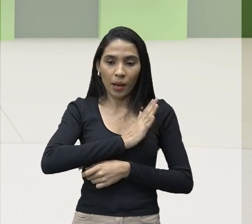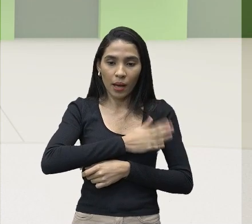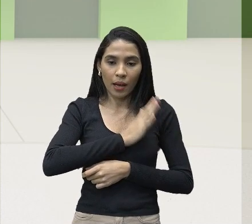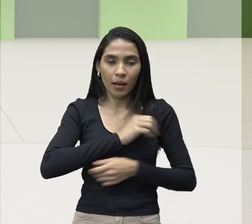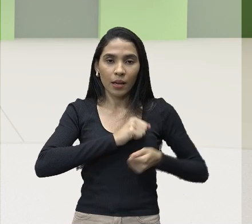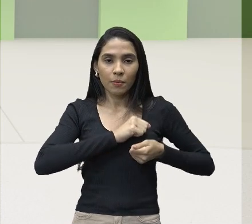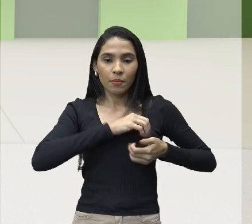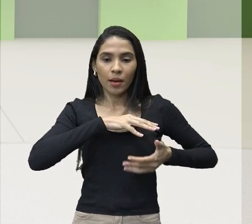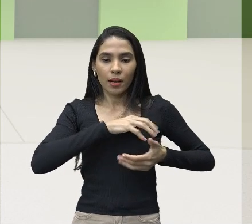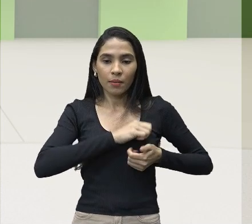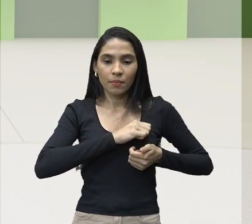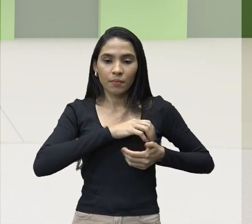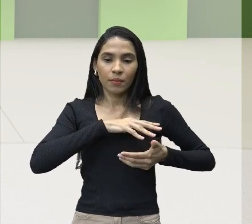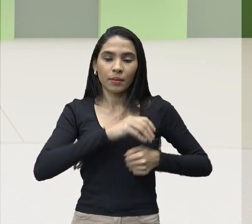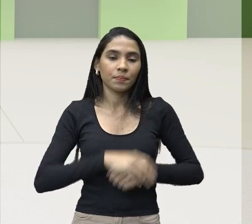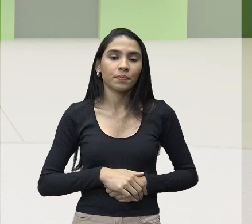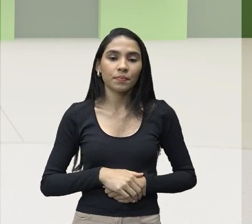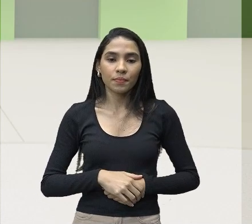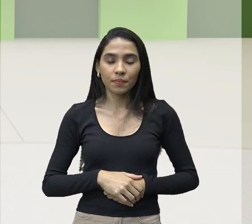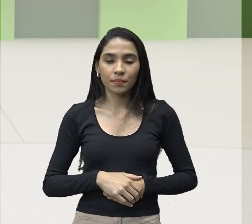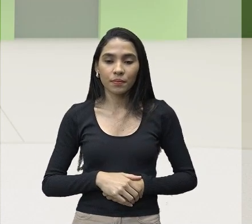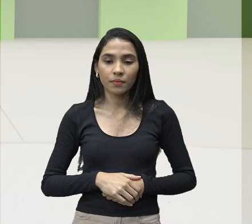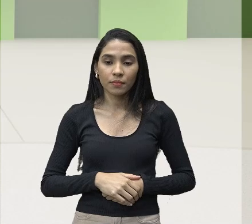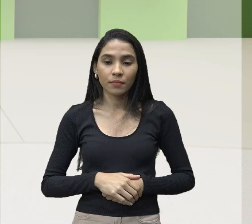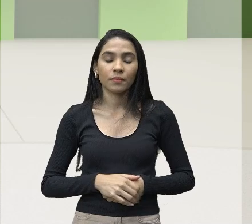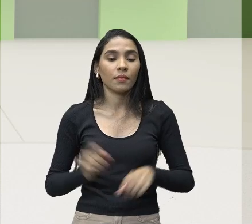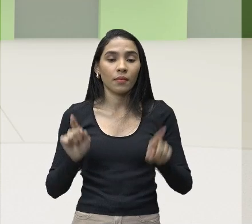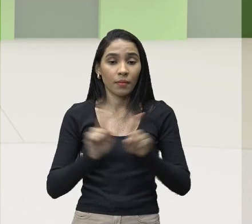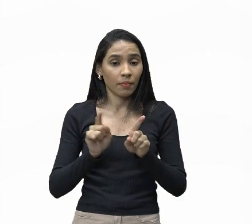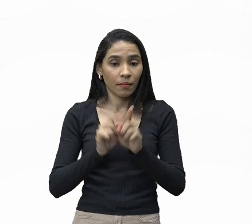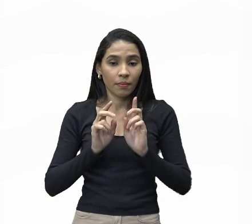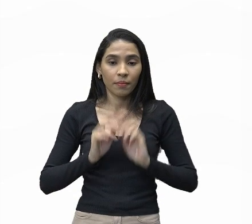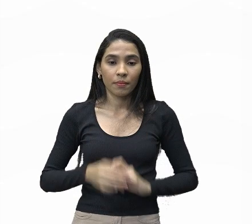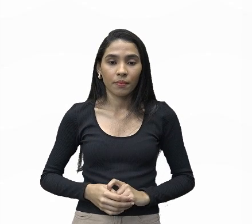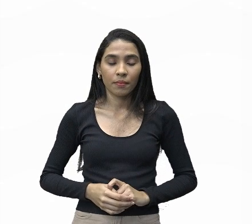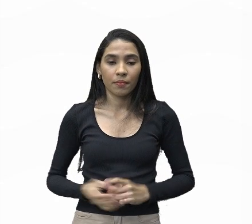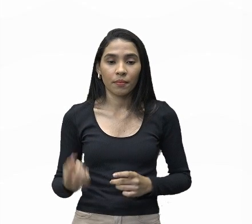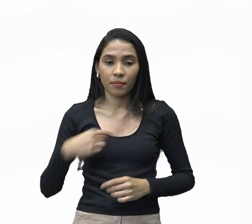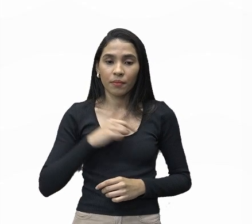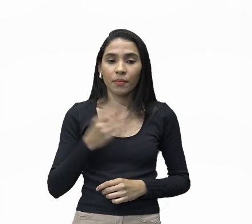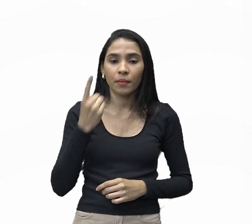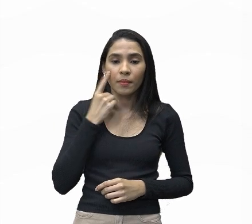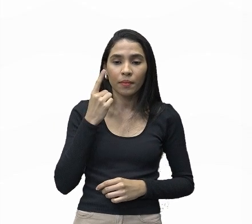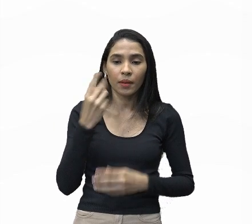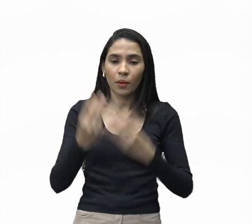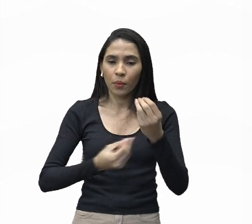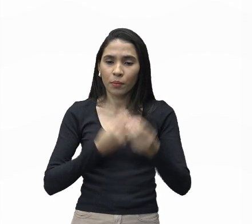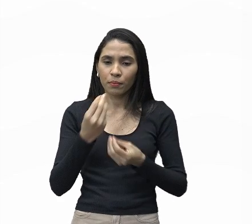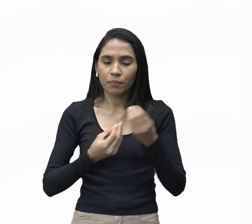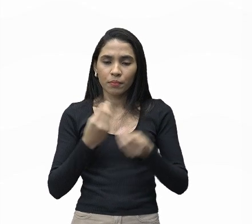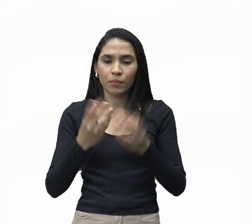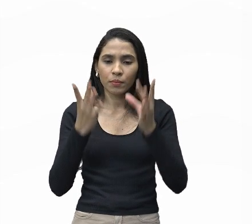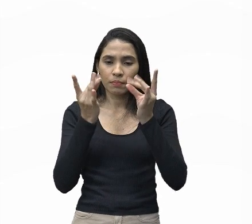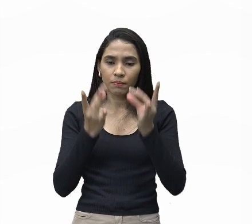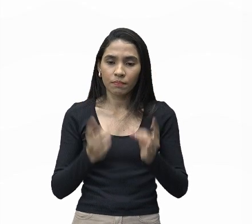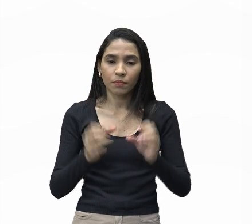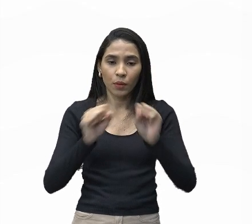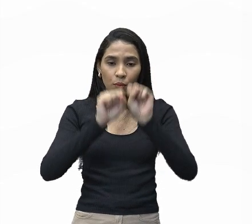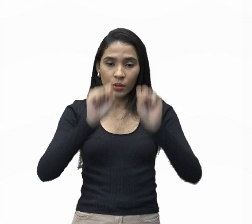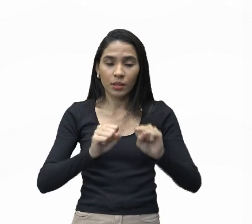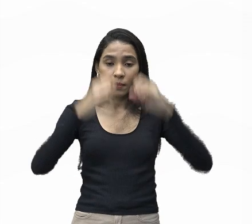nosso coração, tá bom? E aí a gente vai continuar observando com mais detalhes o